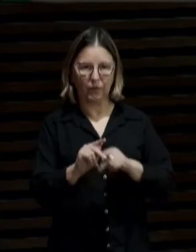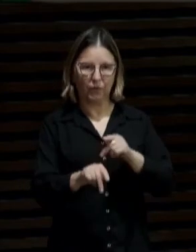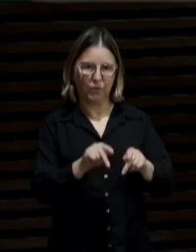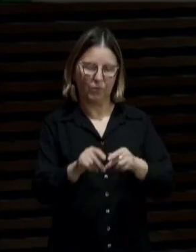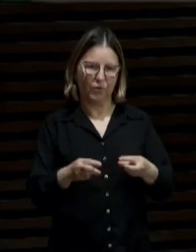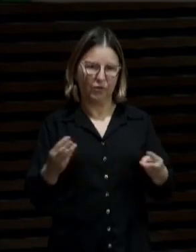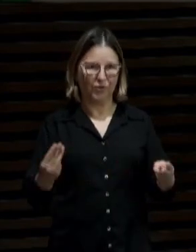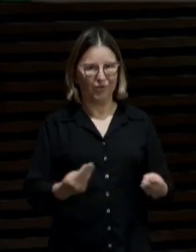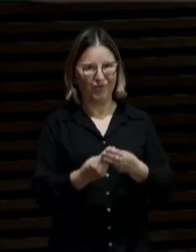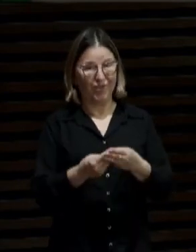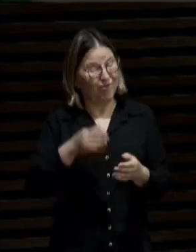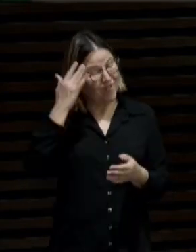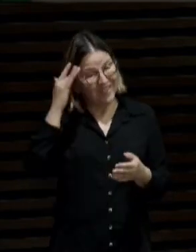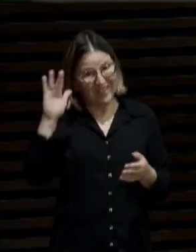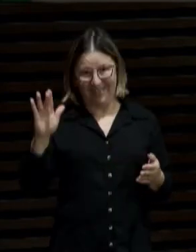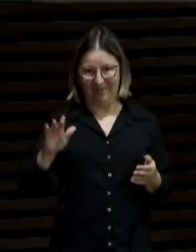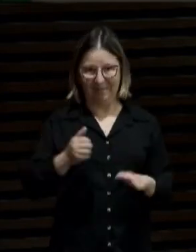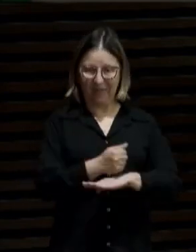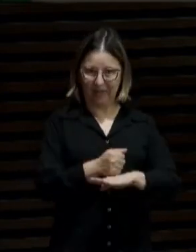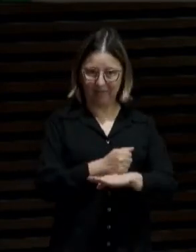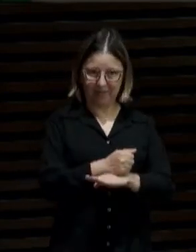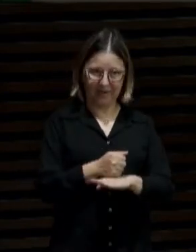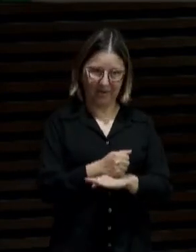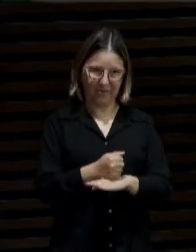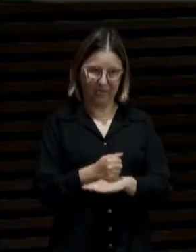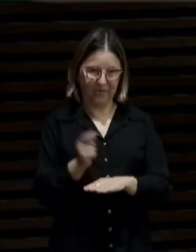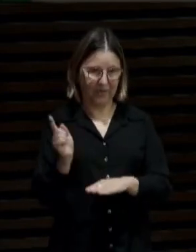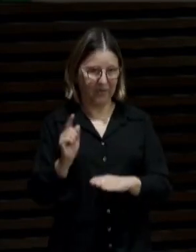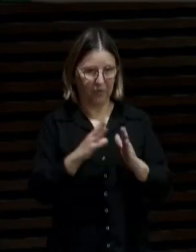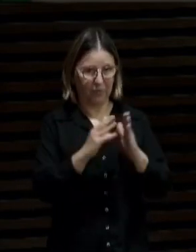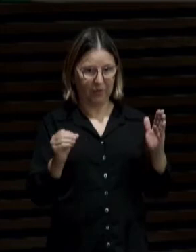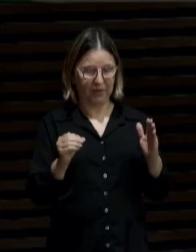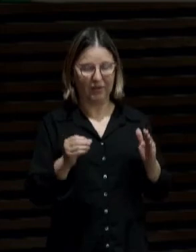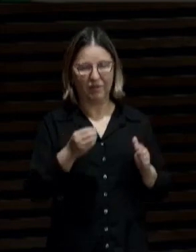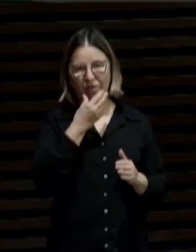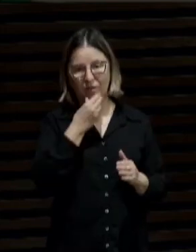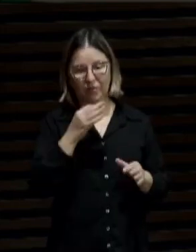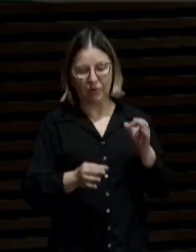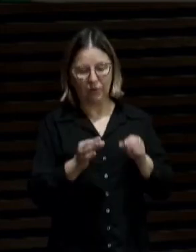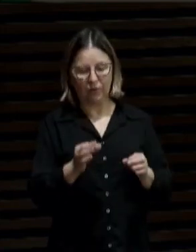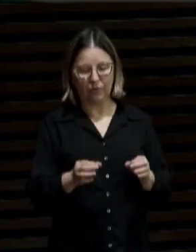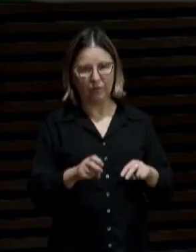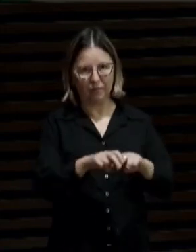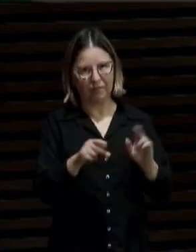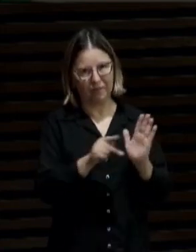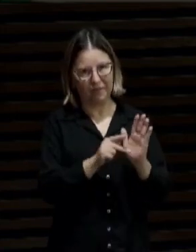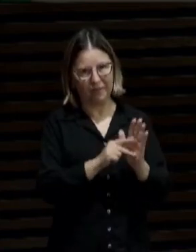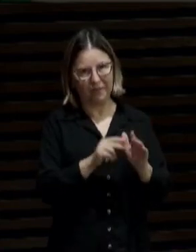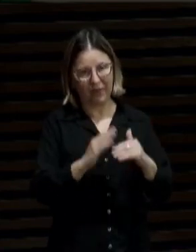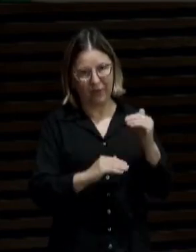entendido. Abraão não era um modelo de homem justo por suas obras. Abraão era